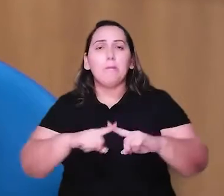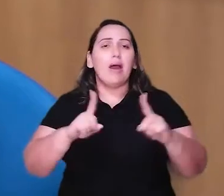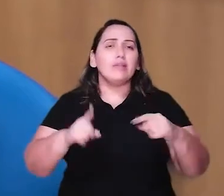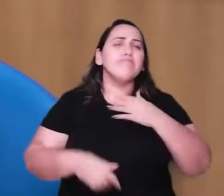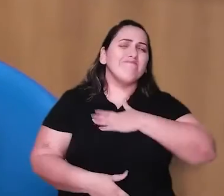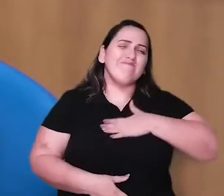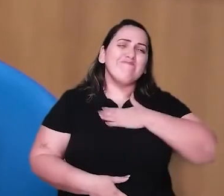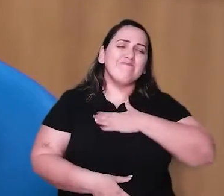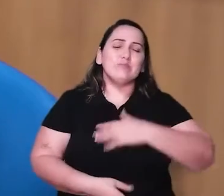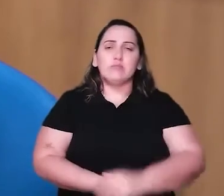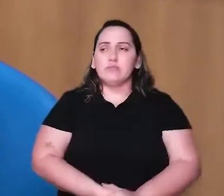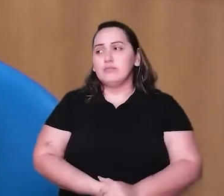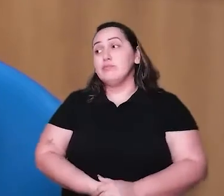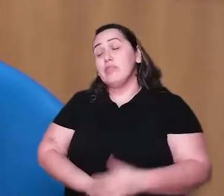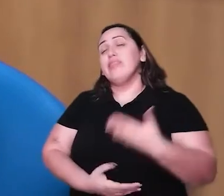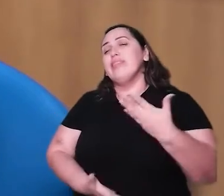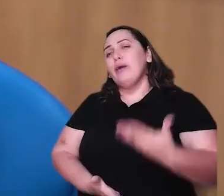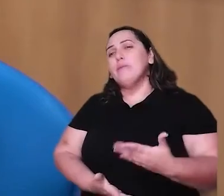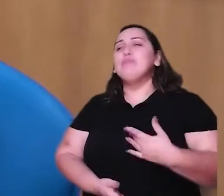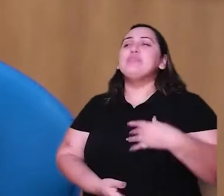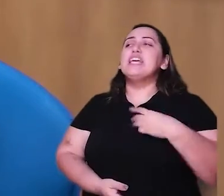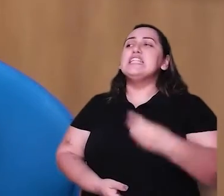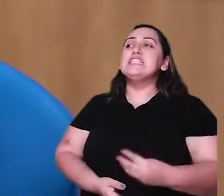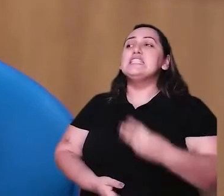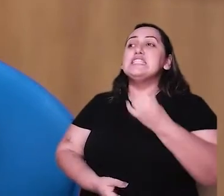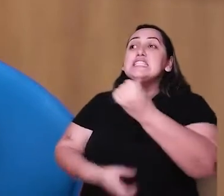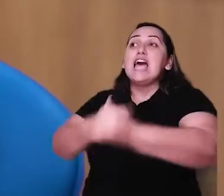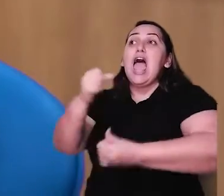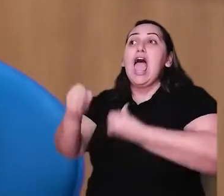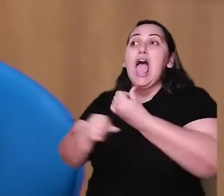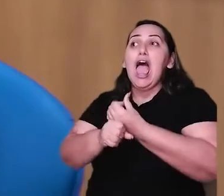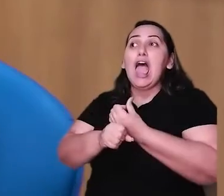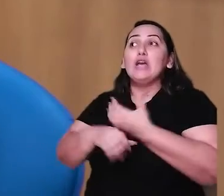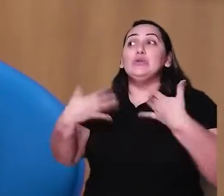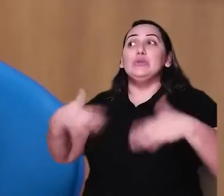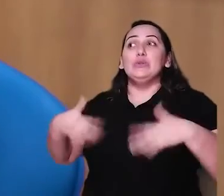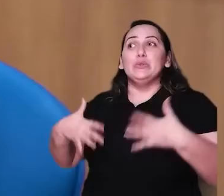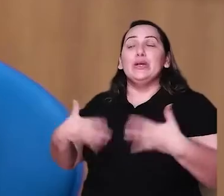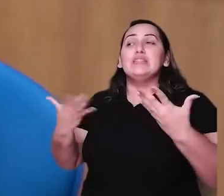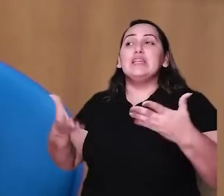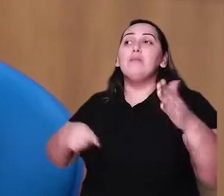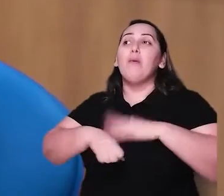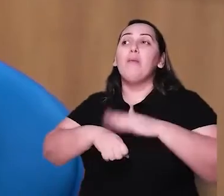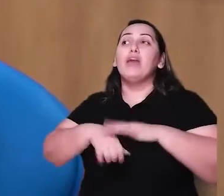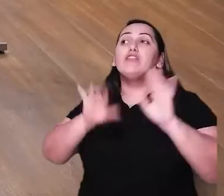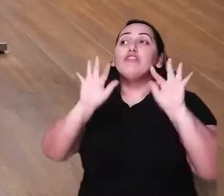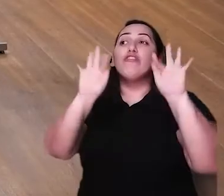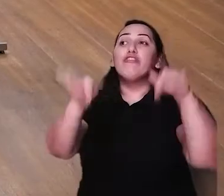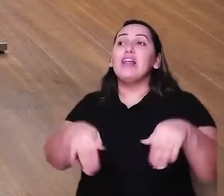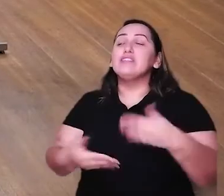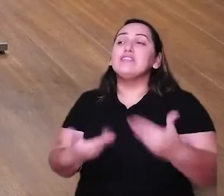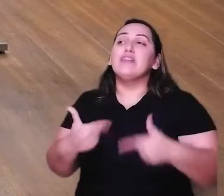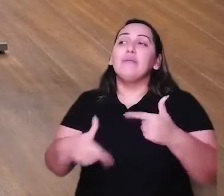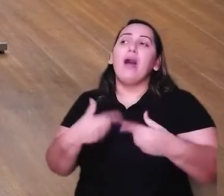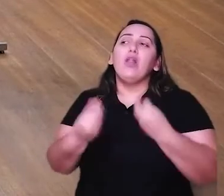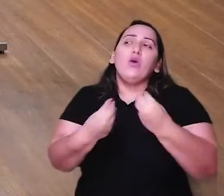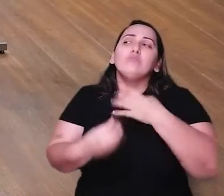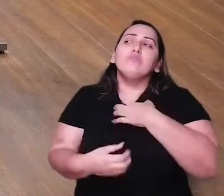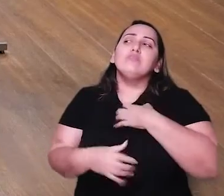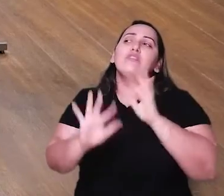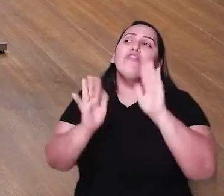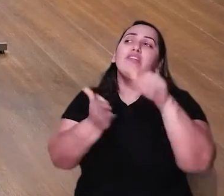recentemente. E, como ele disse, resultou nesse trabalho de quase 550 páginas. Doutora Adriana,